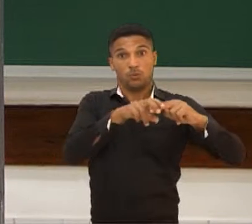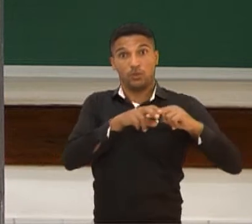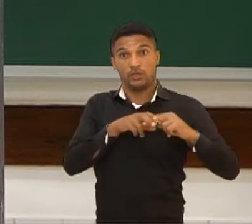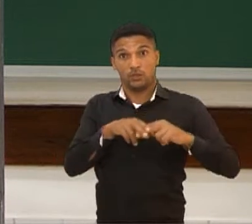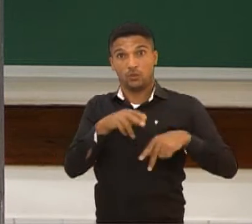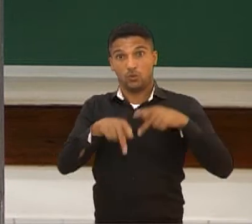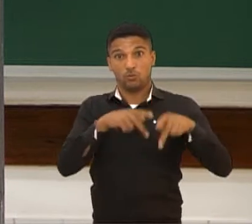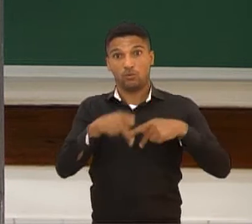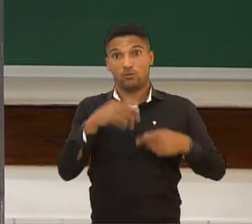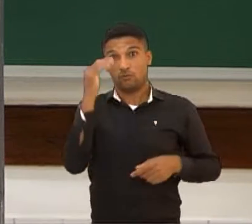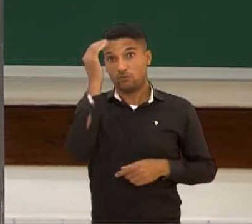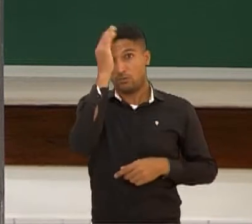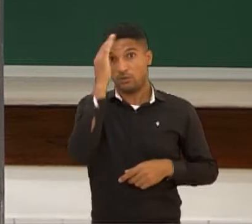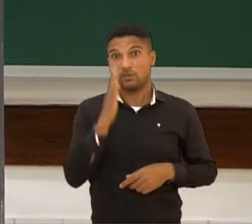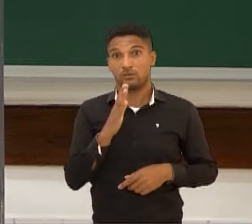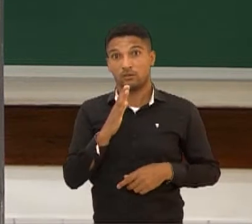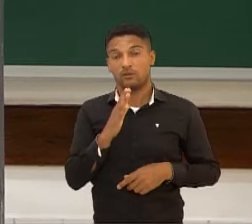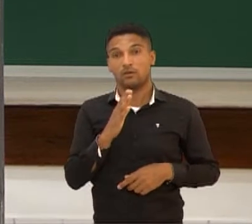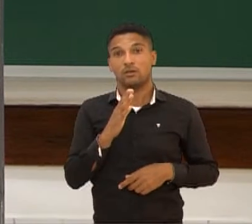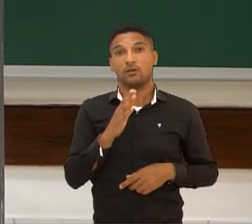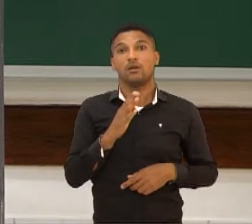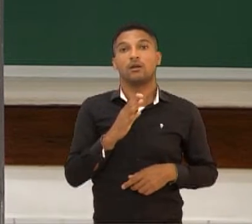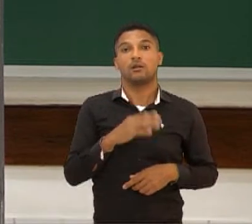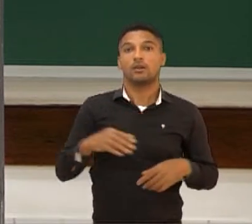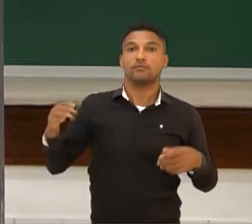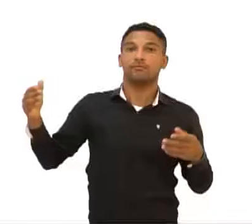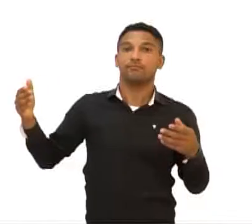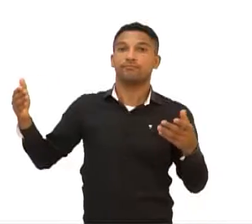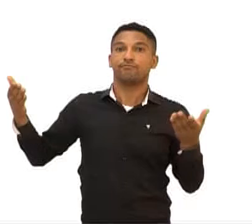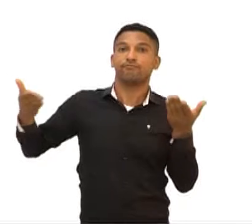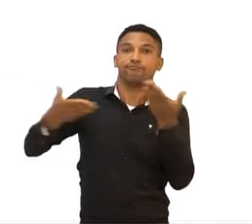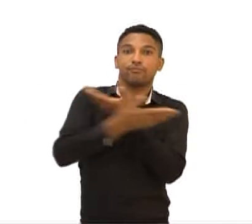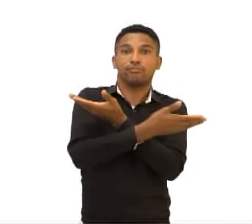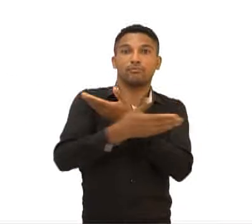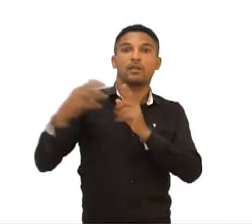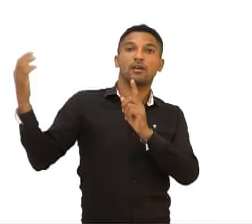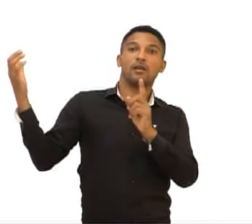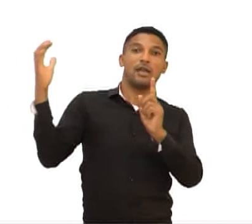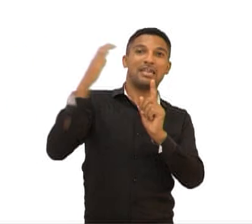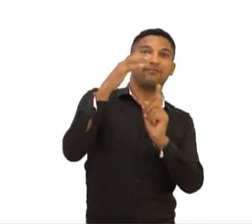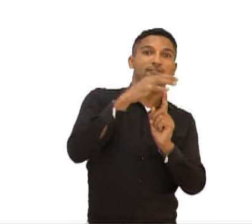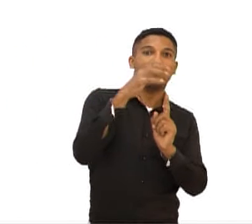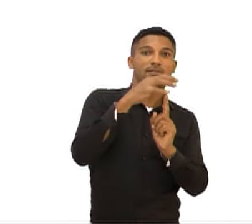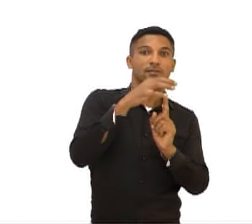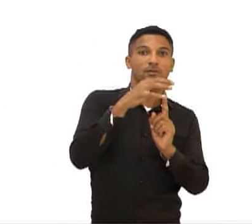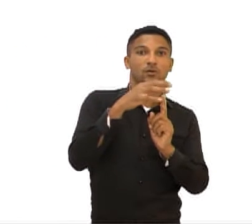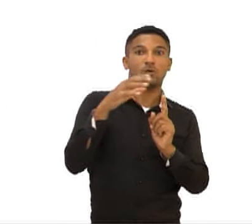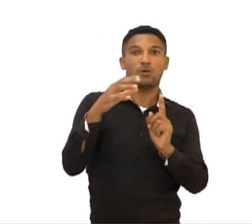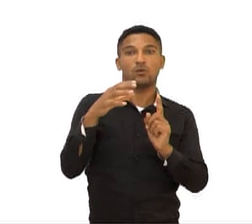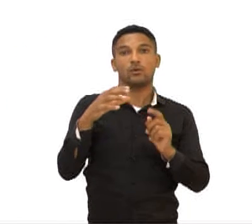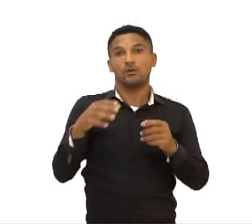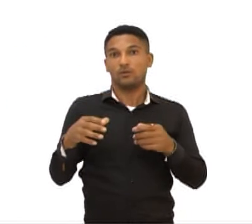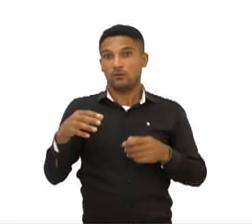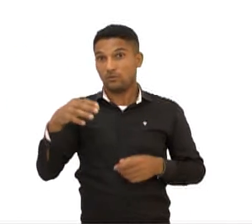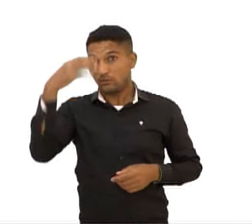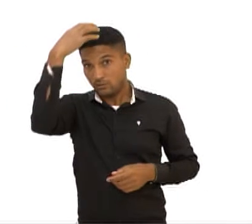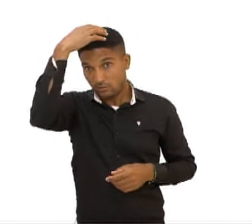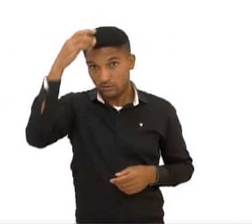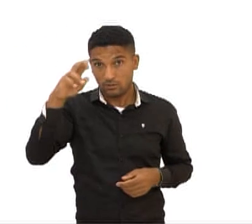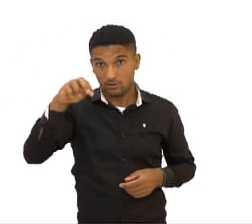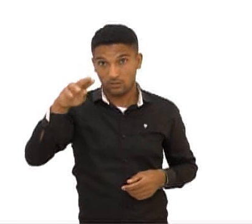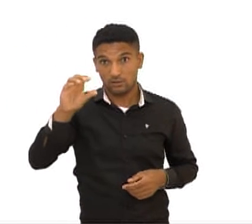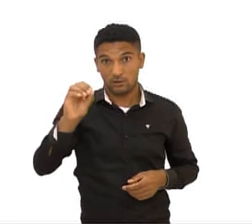essa descendência direta do Reino do Congo. Nós temos aqui um mapa para vocês se localizarem. Então, localizem